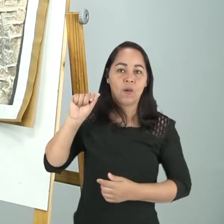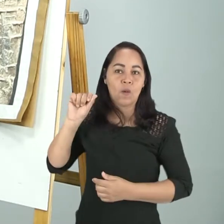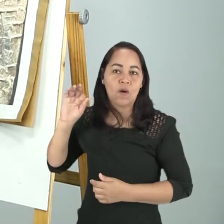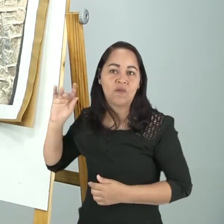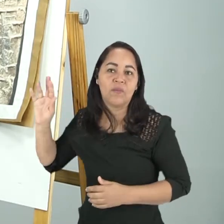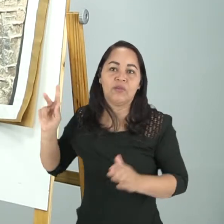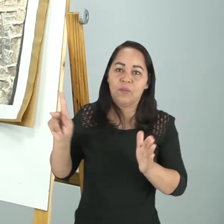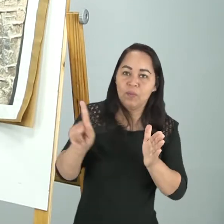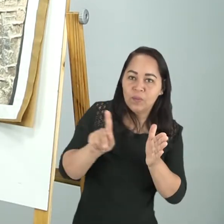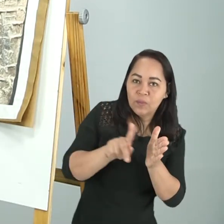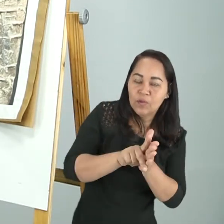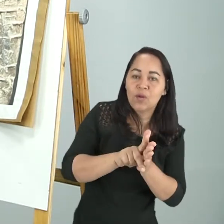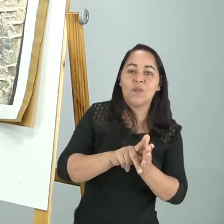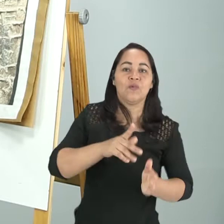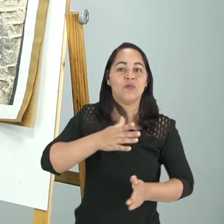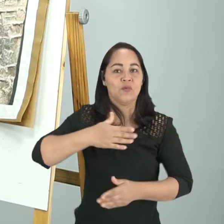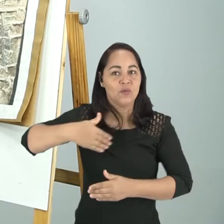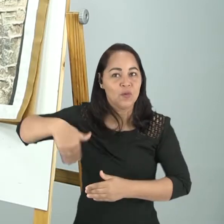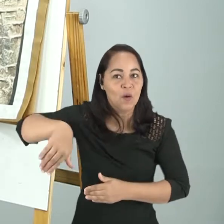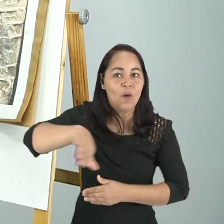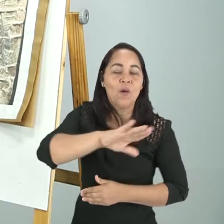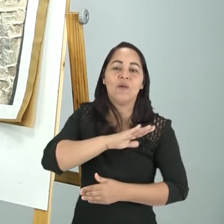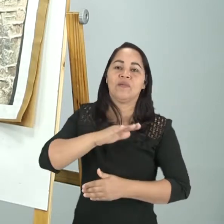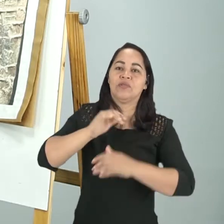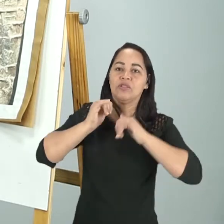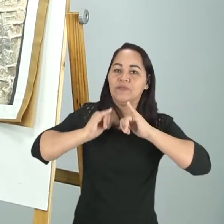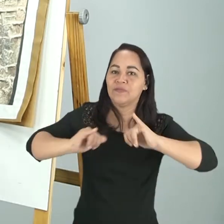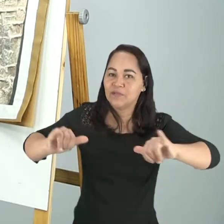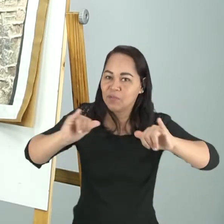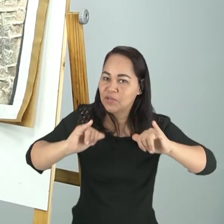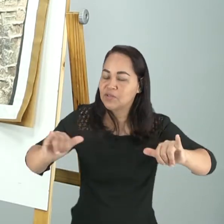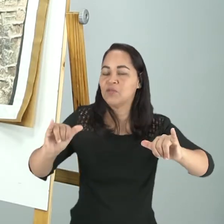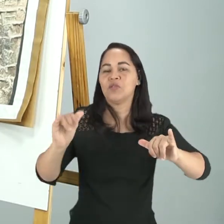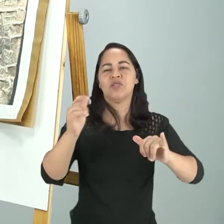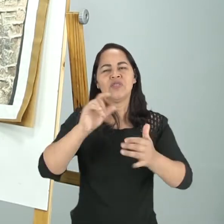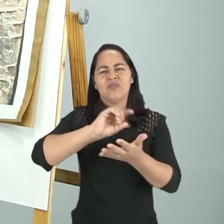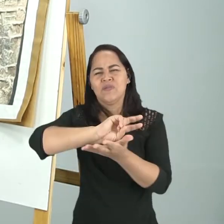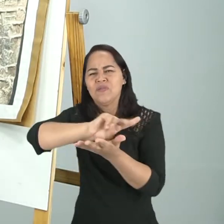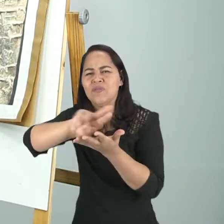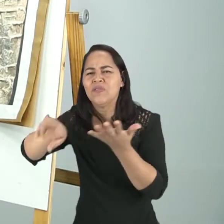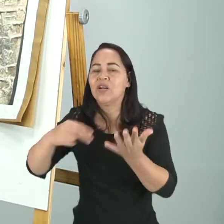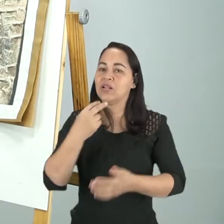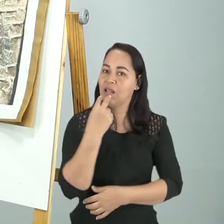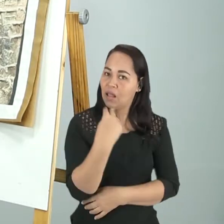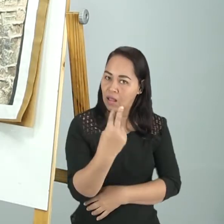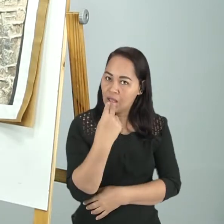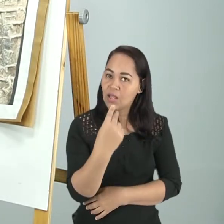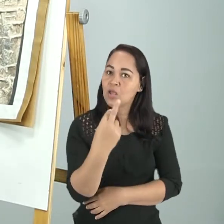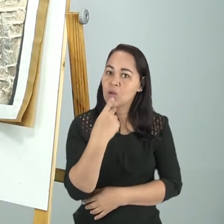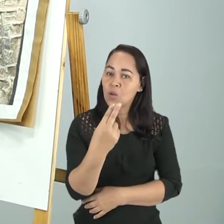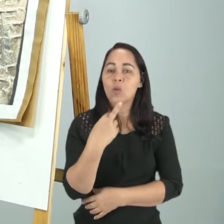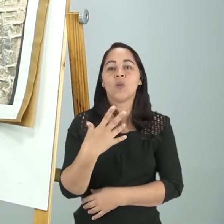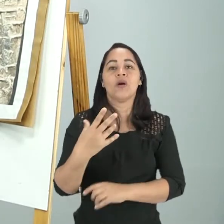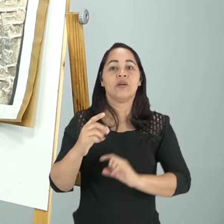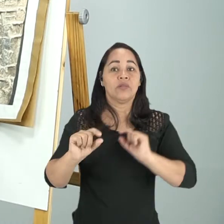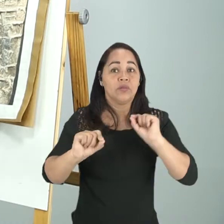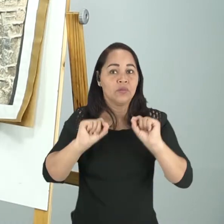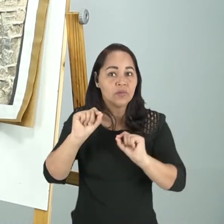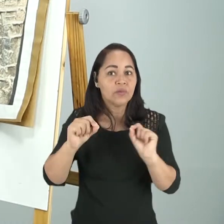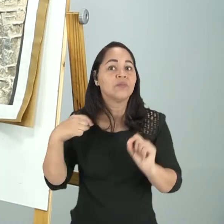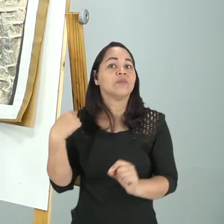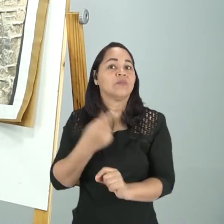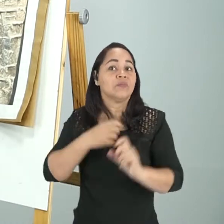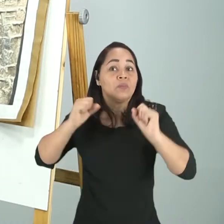alfabeto. Hoje nós temos informações de todos os tipos, como eu falei, em várias línguas, em vários idiomas, e que nós